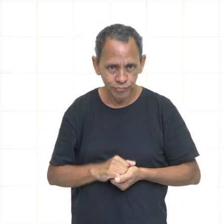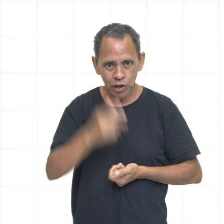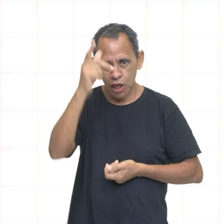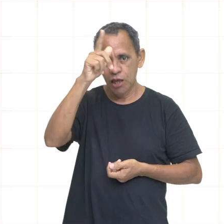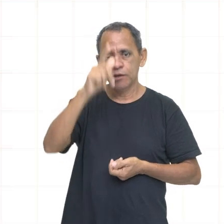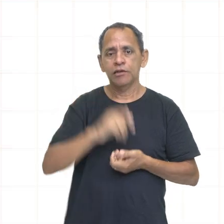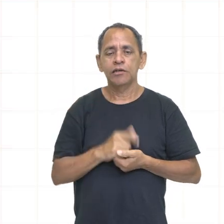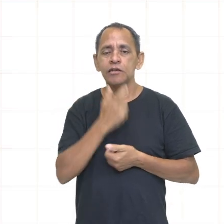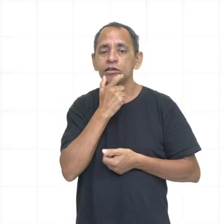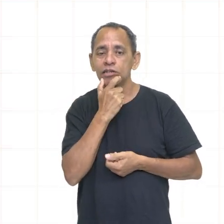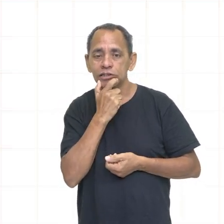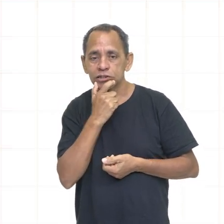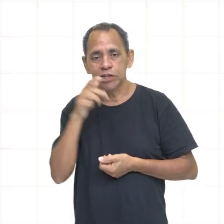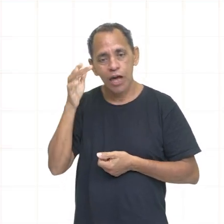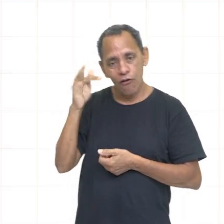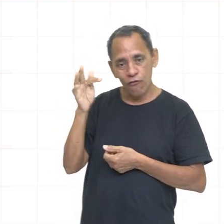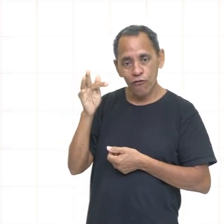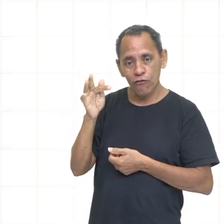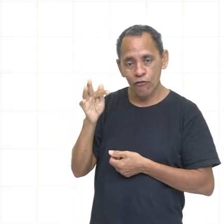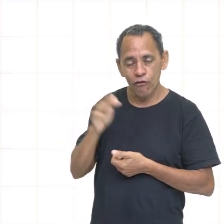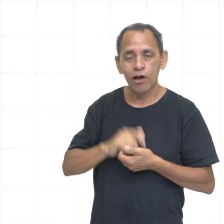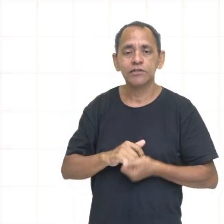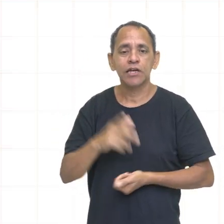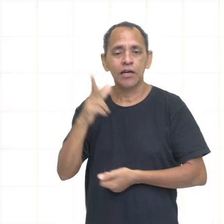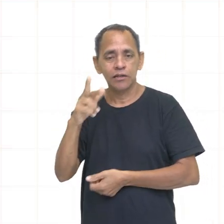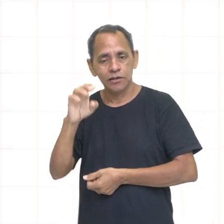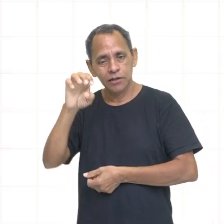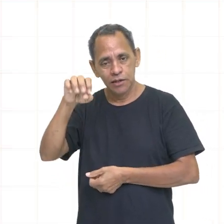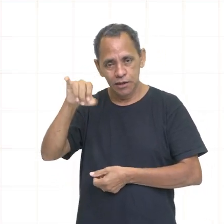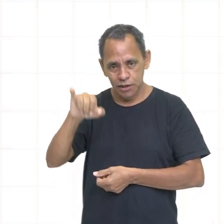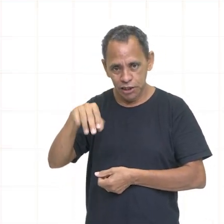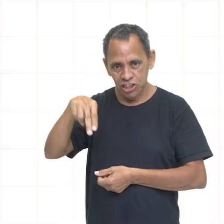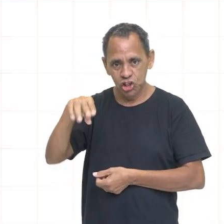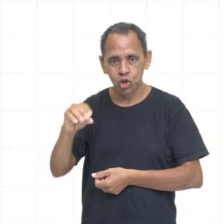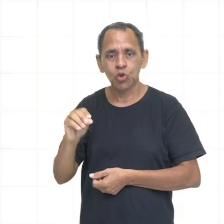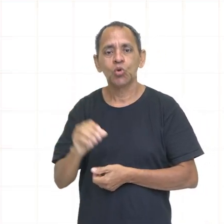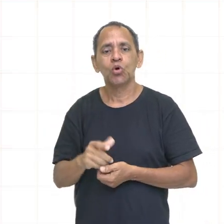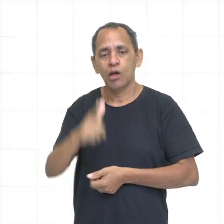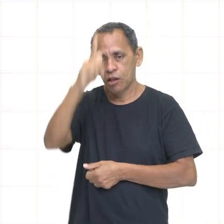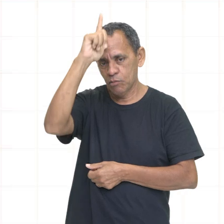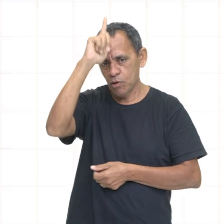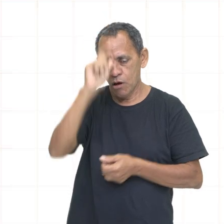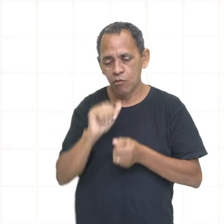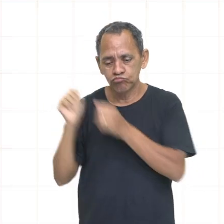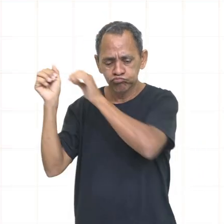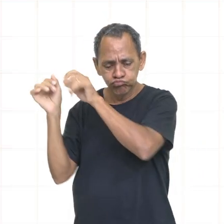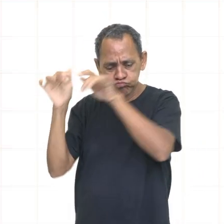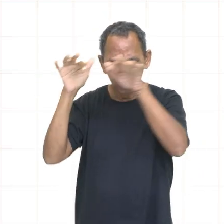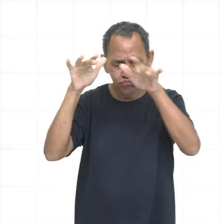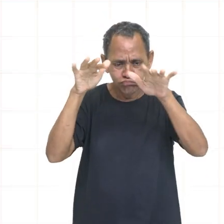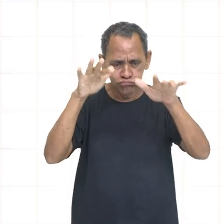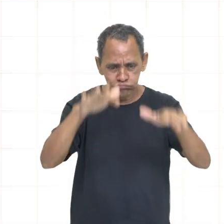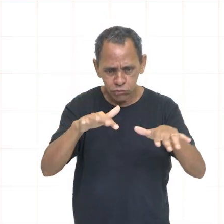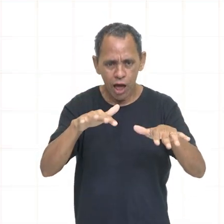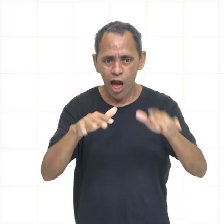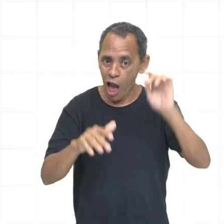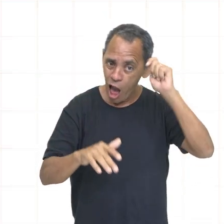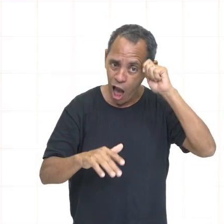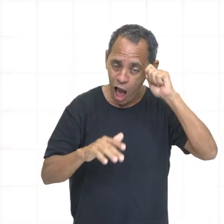Itália e Reino Alemão, esses países quiseram avançar sobre a África em busca de matéria-prima para